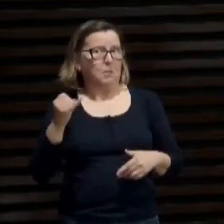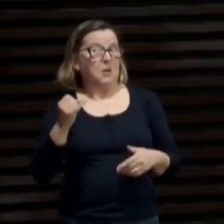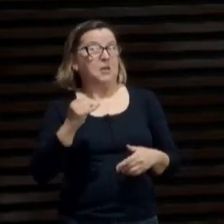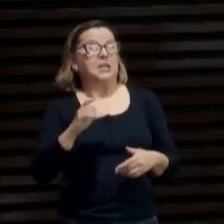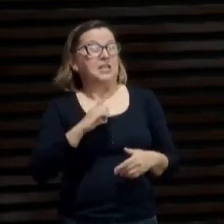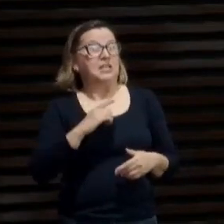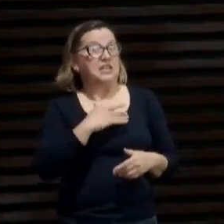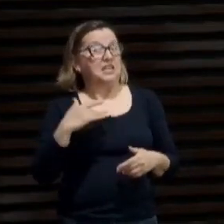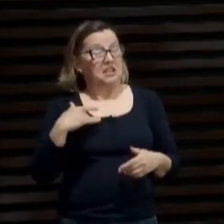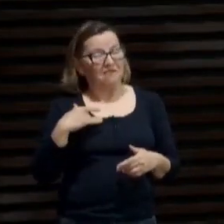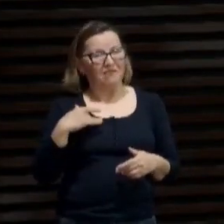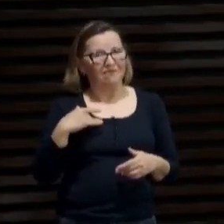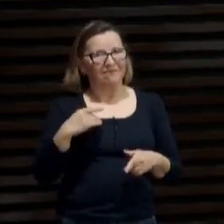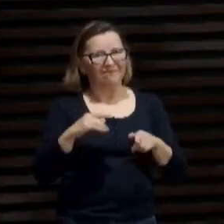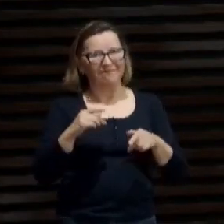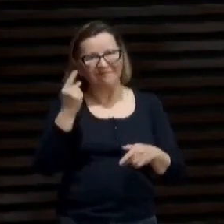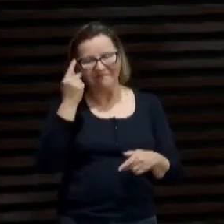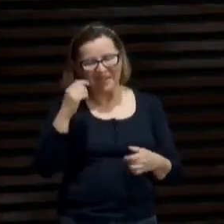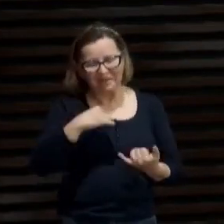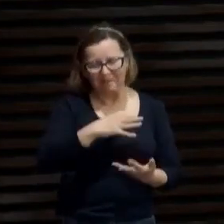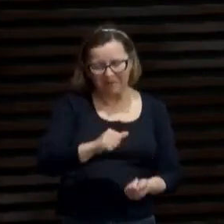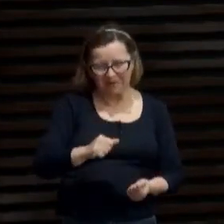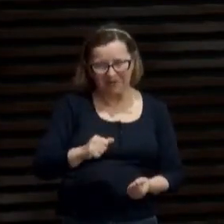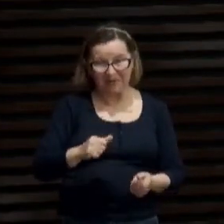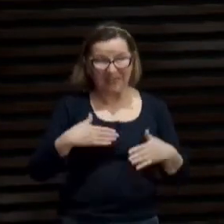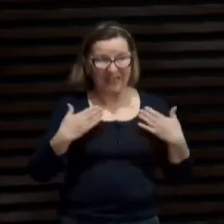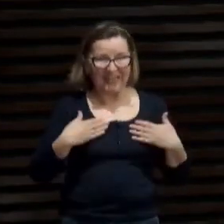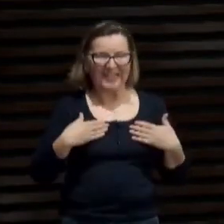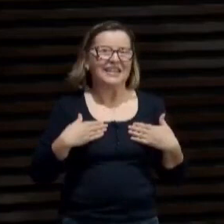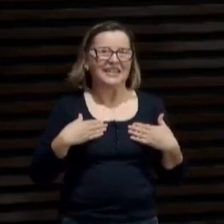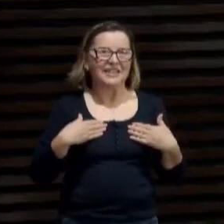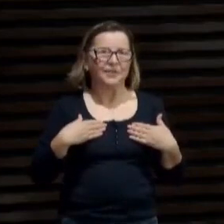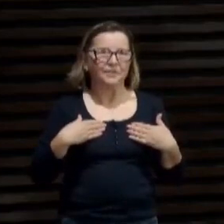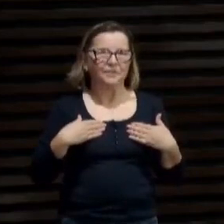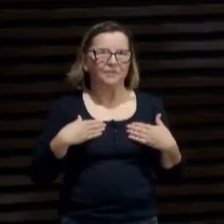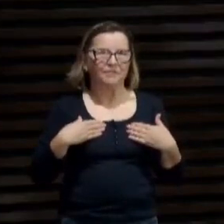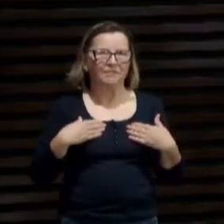das circunstâncias. Depende do sucesso, de conforto, de